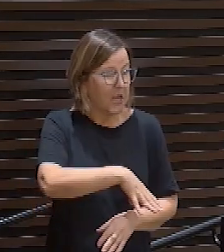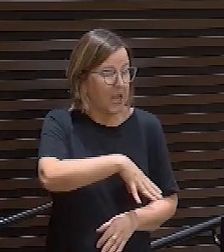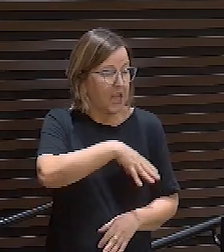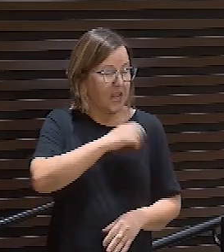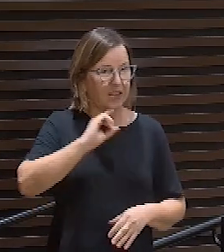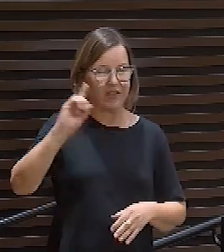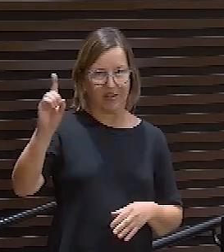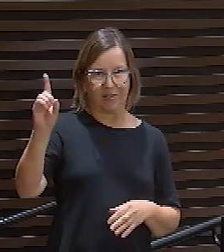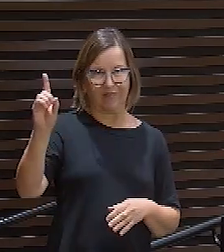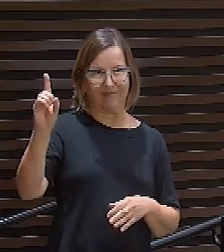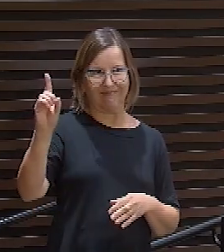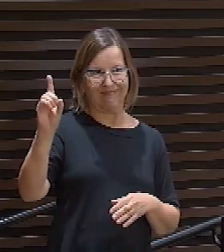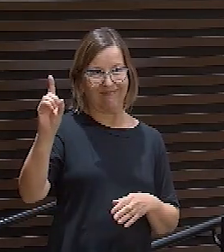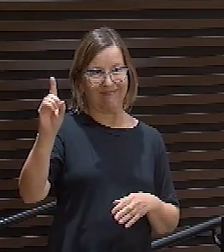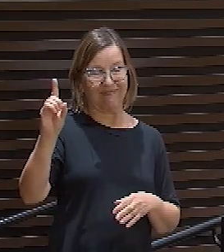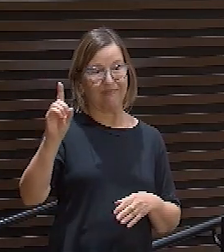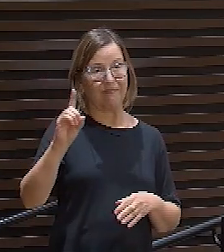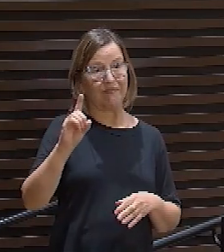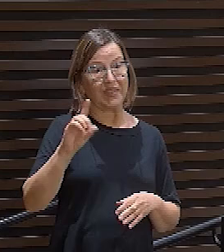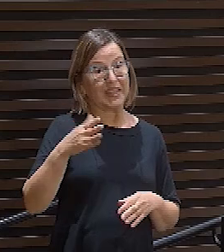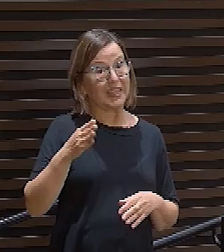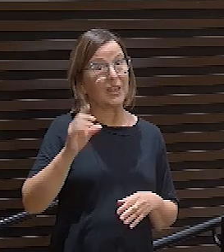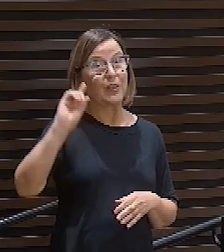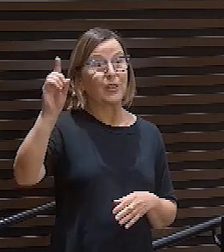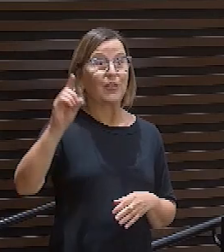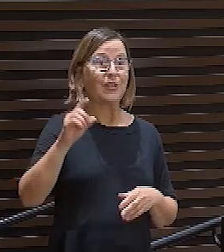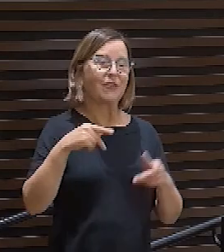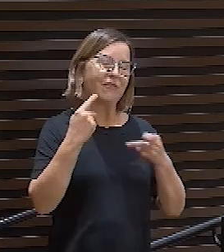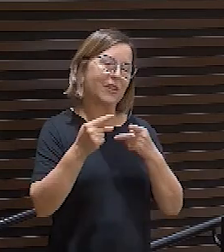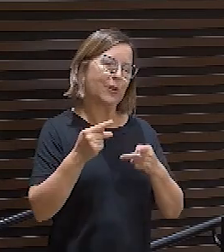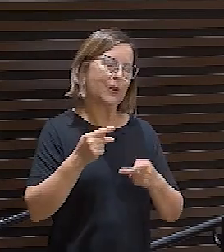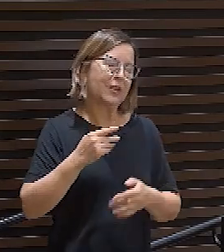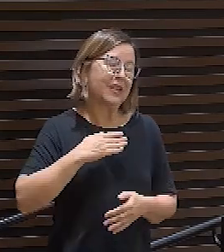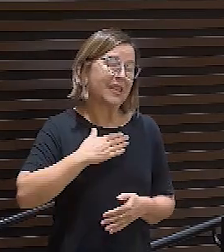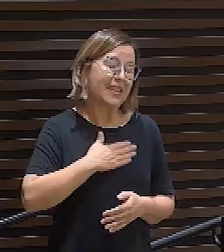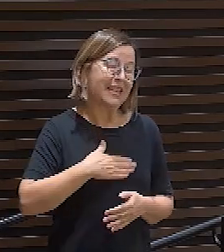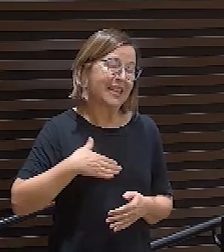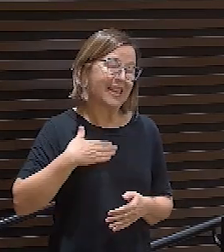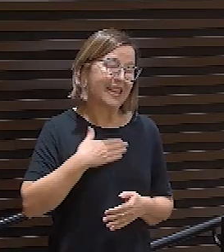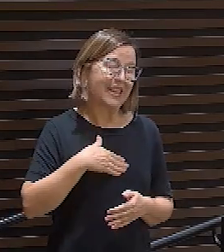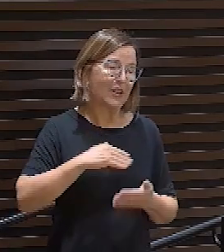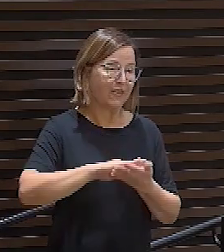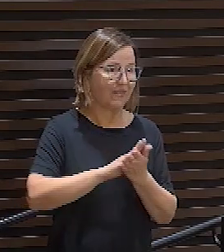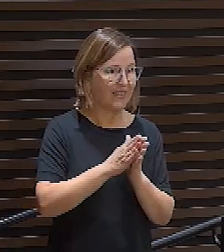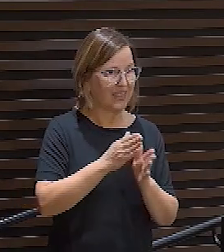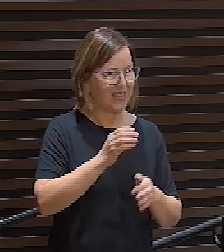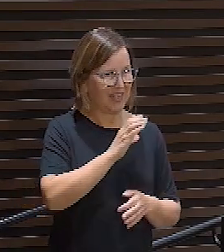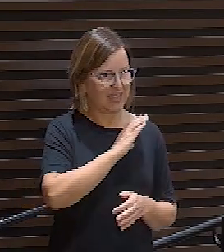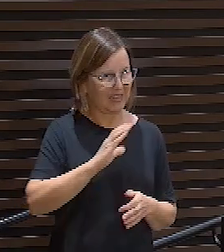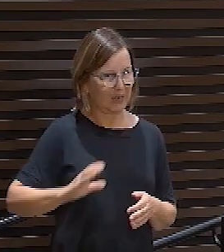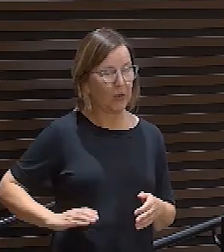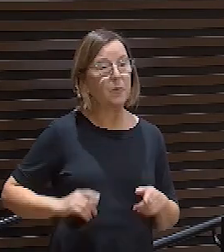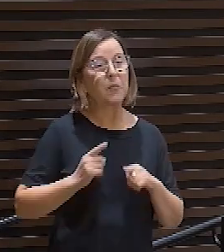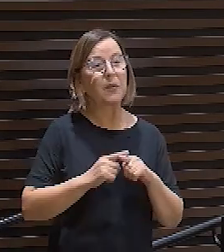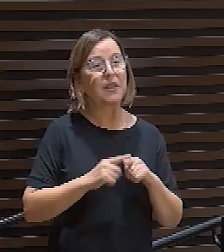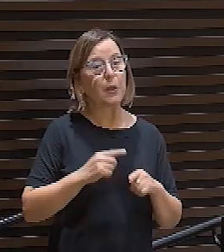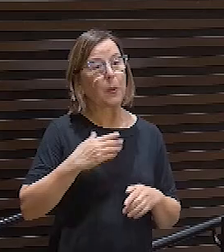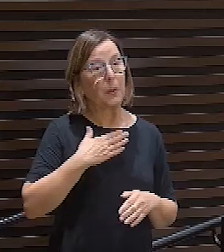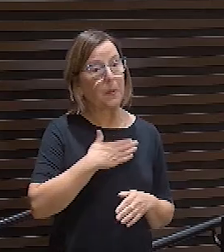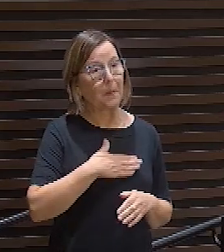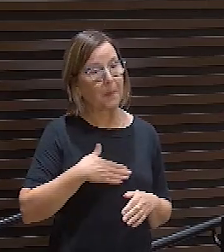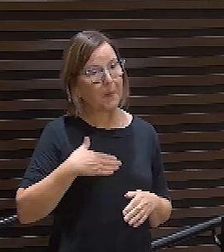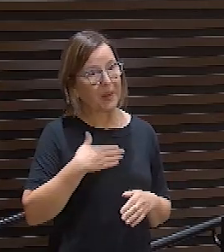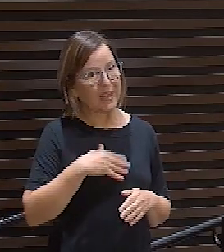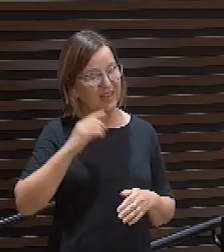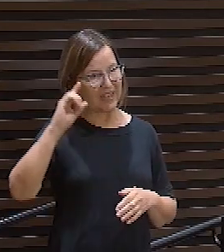Deus falar que se agradou em moer a Cristo. Foi do prazer de Deus moer a Cristo, não porque